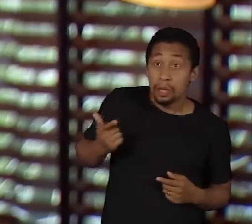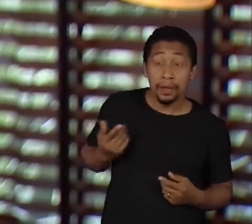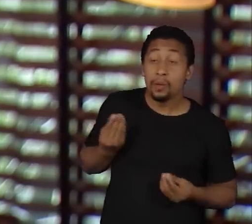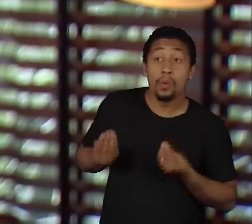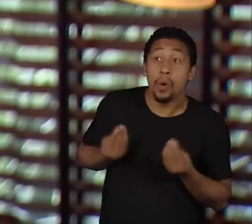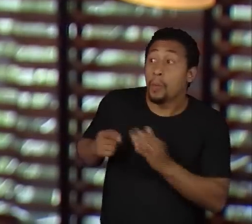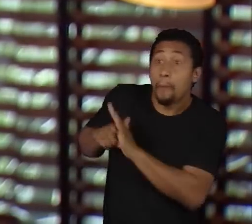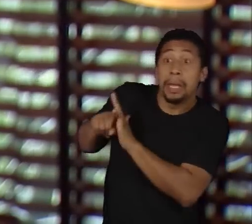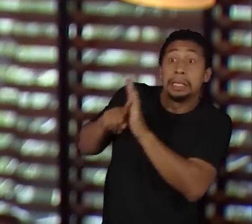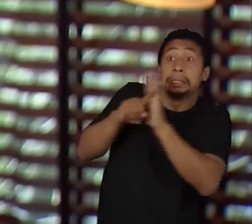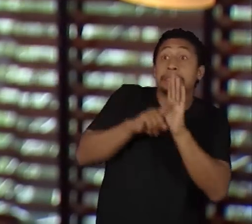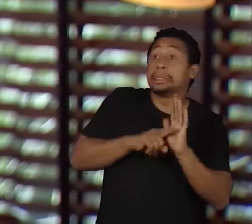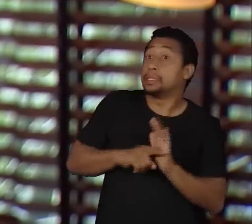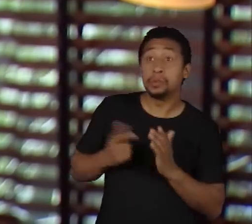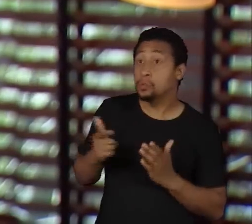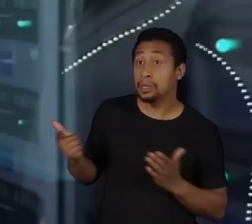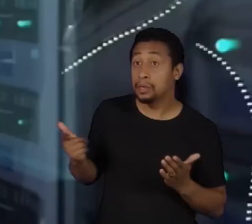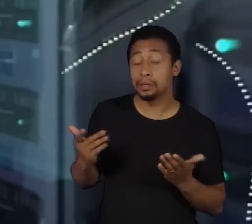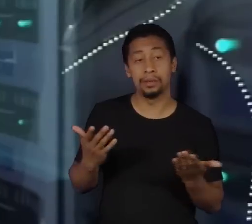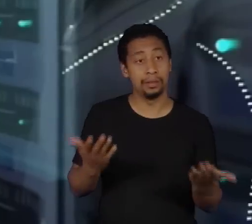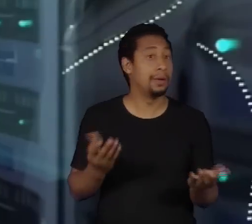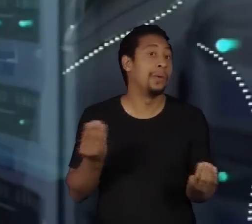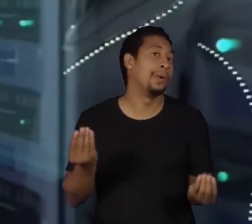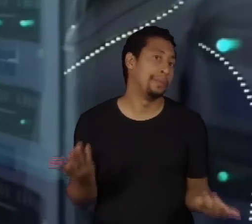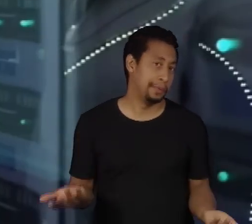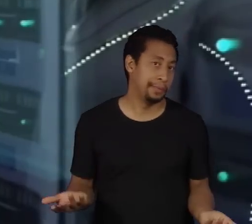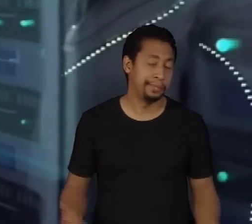alguma reflexão que sai do básico.